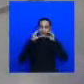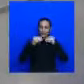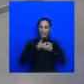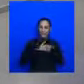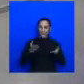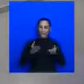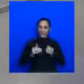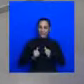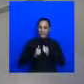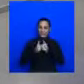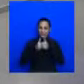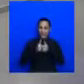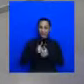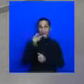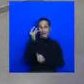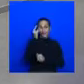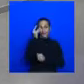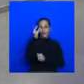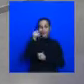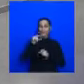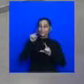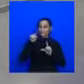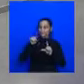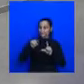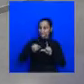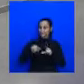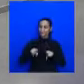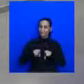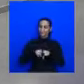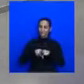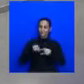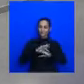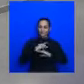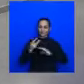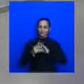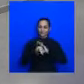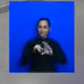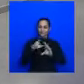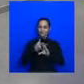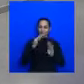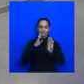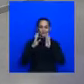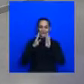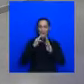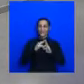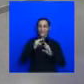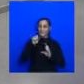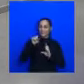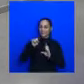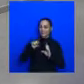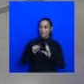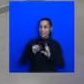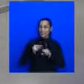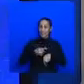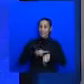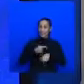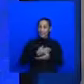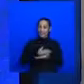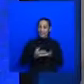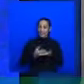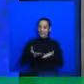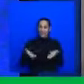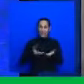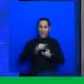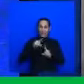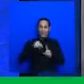muito boa noite a você que nos acompanha ao vivo aqui pela Rede TV e também via os perfis do Facebook e do YouTube da Caixa e da Rede TV. Está